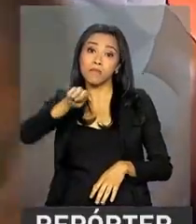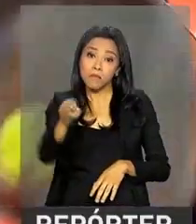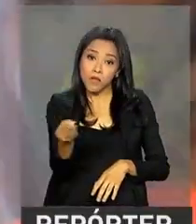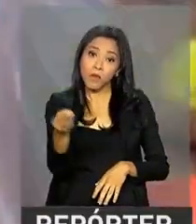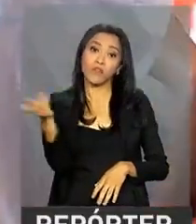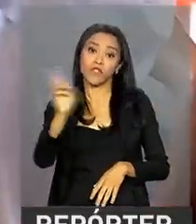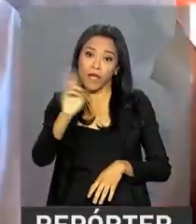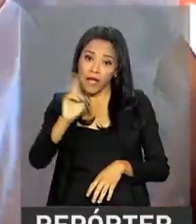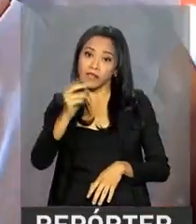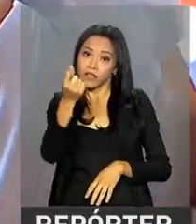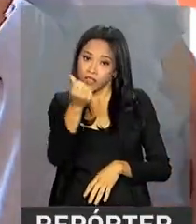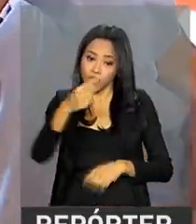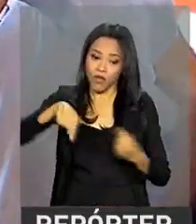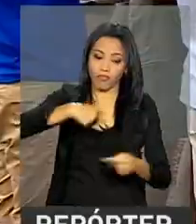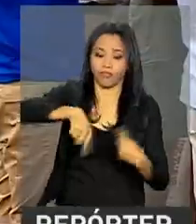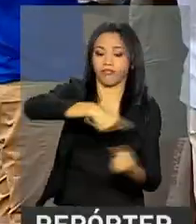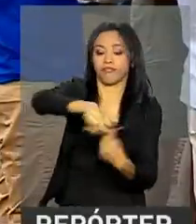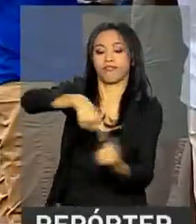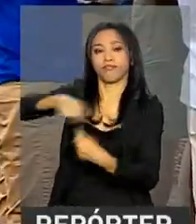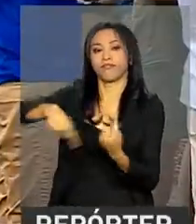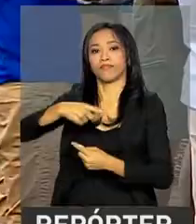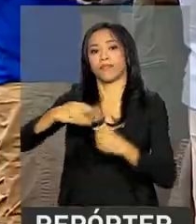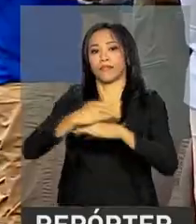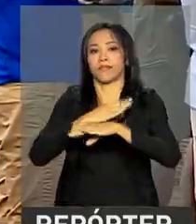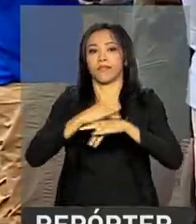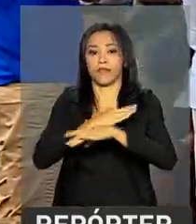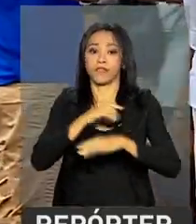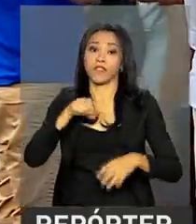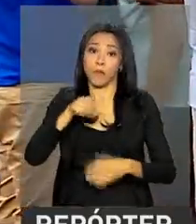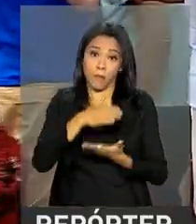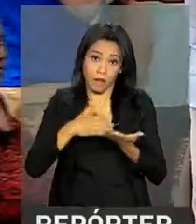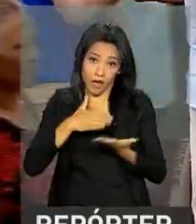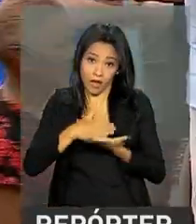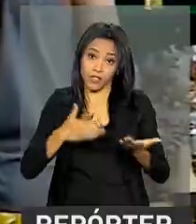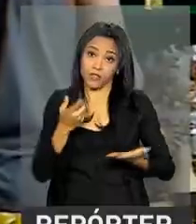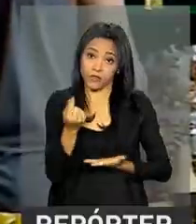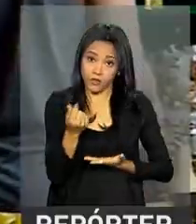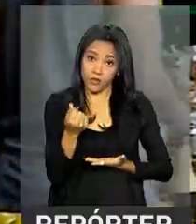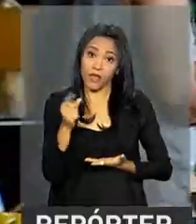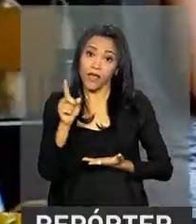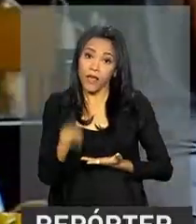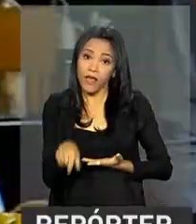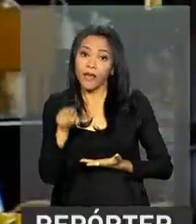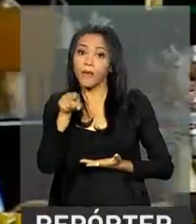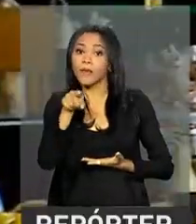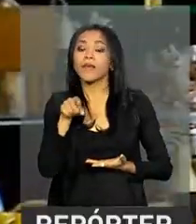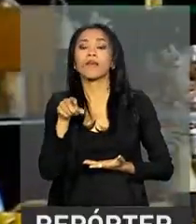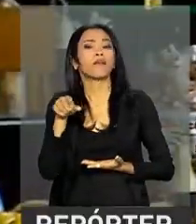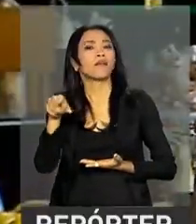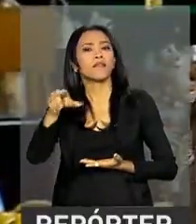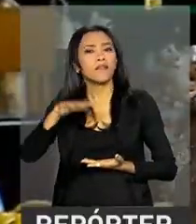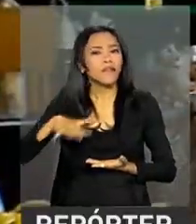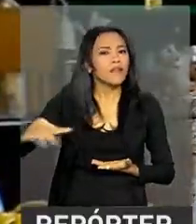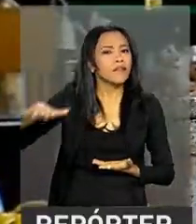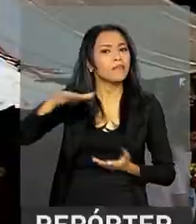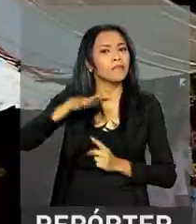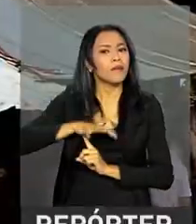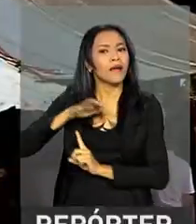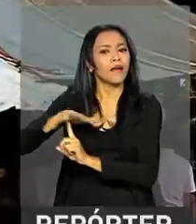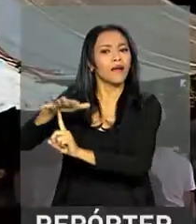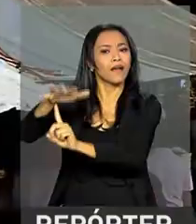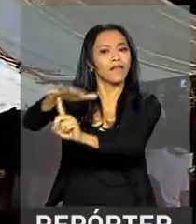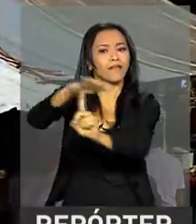movimentados durante o círio uma parte deste valor deve passar pelo frenético movimento dessas barracas